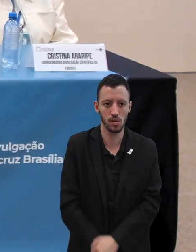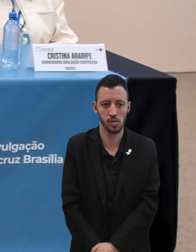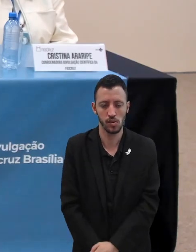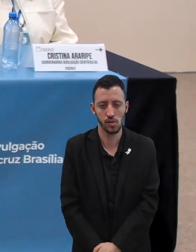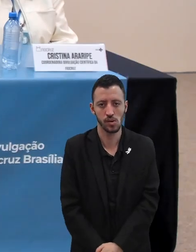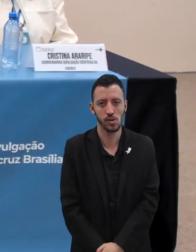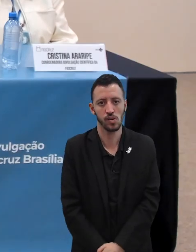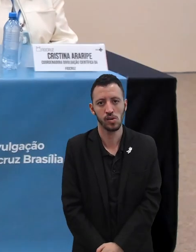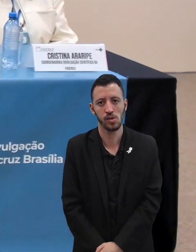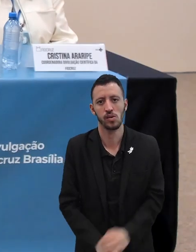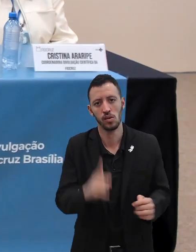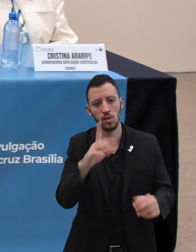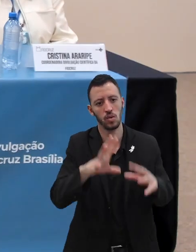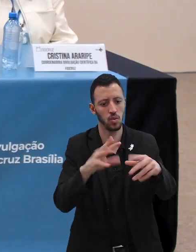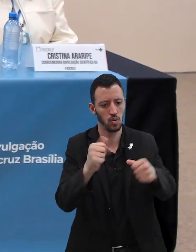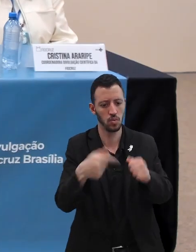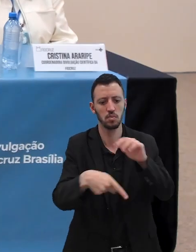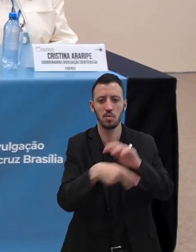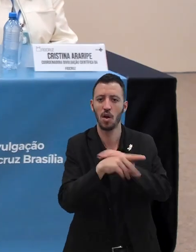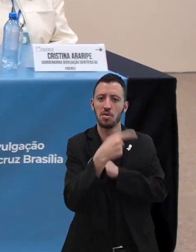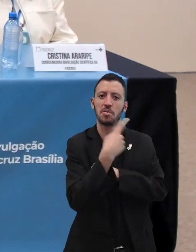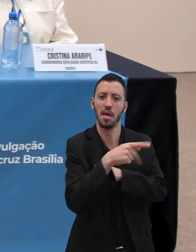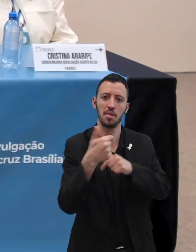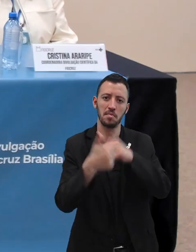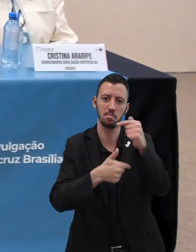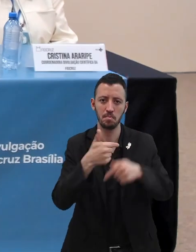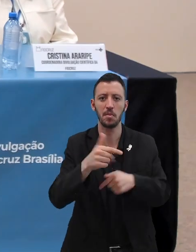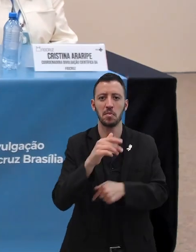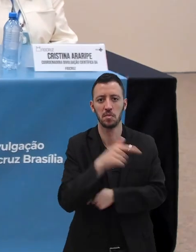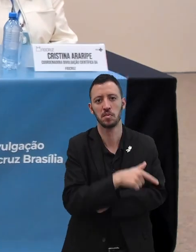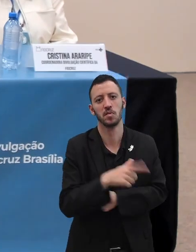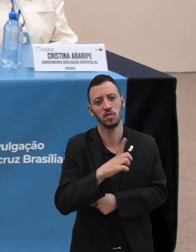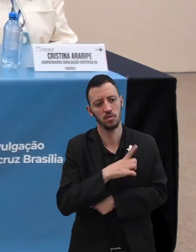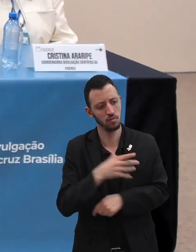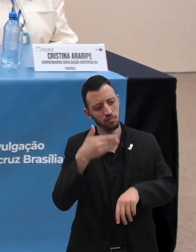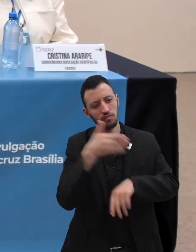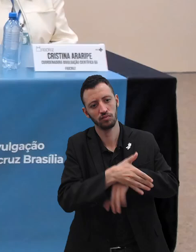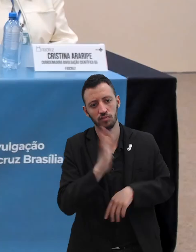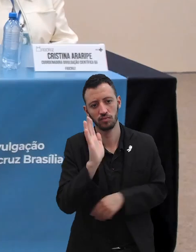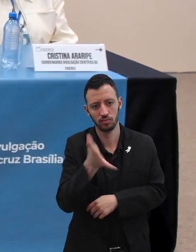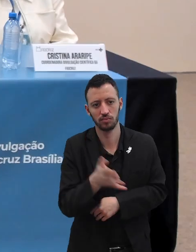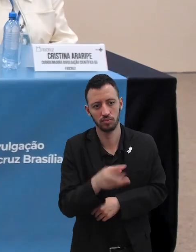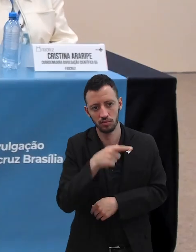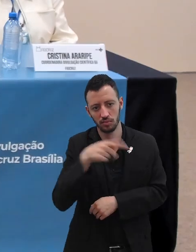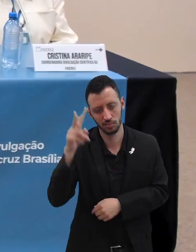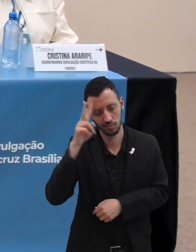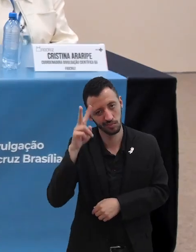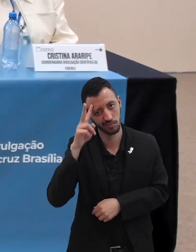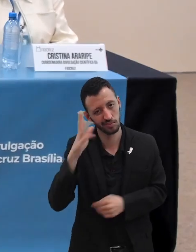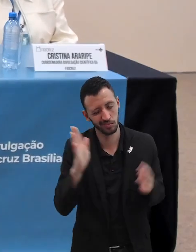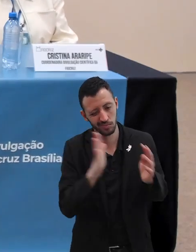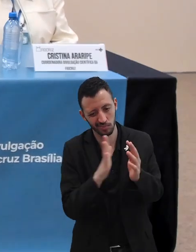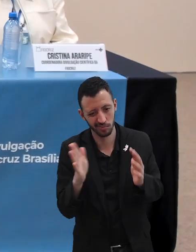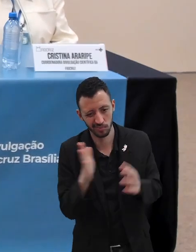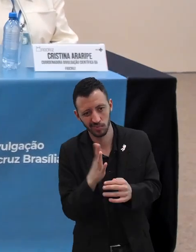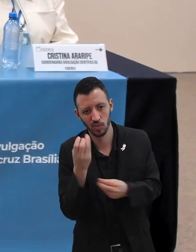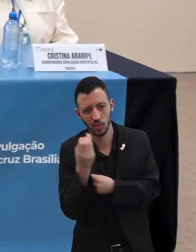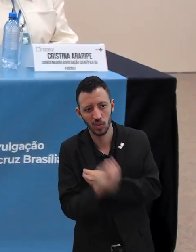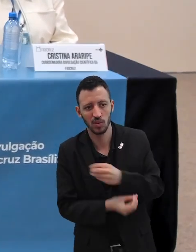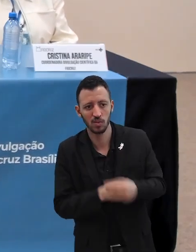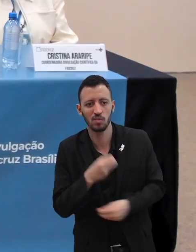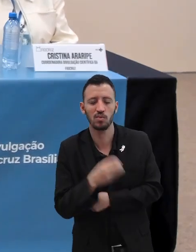de toda a sua colaboração à Fiocruz Ceará. Né, estive lá, ainda naquela fase, né, Cris, de